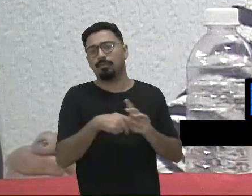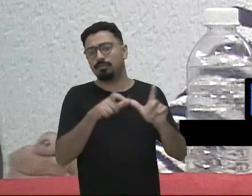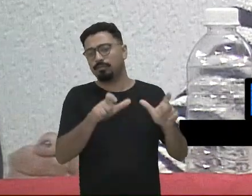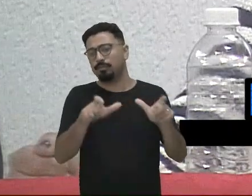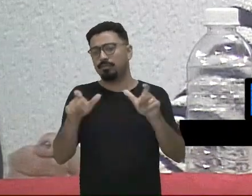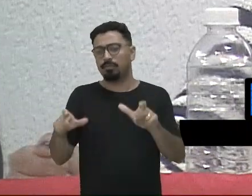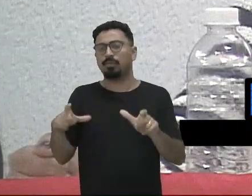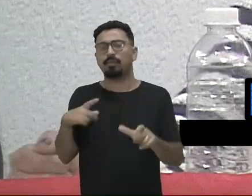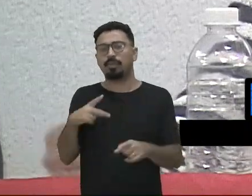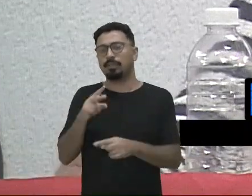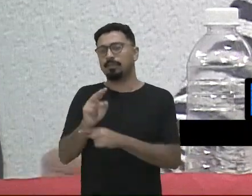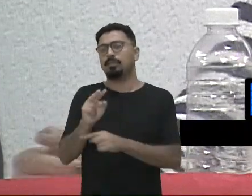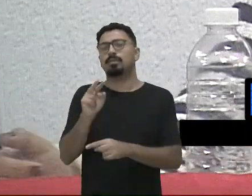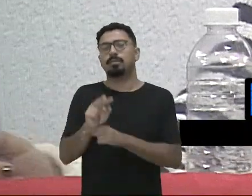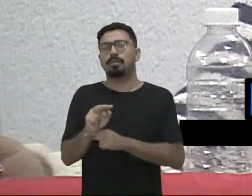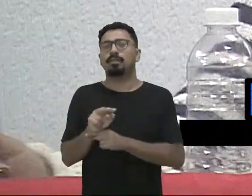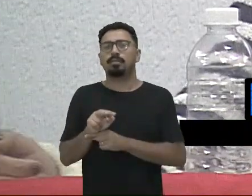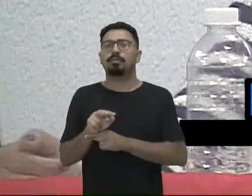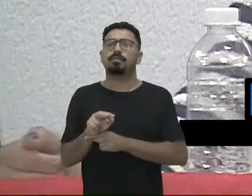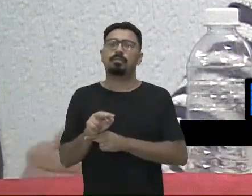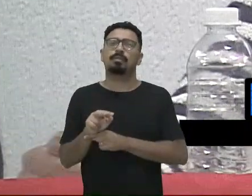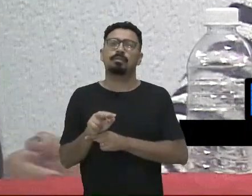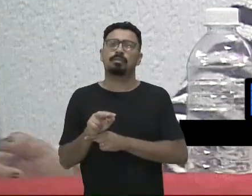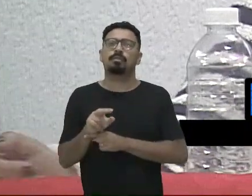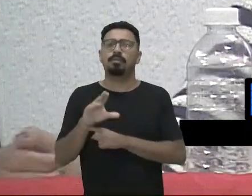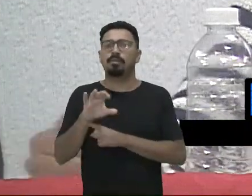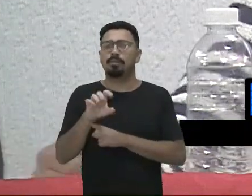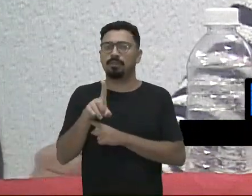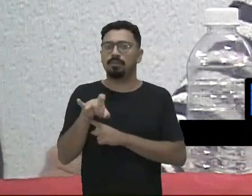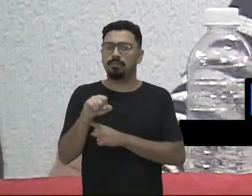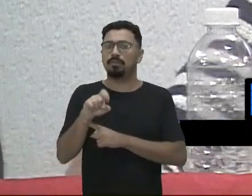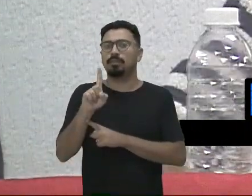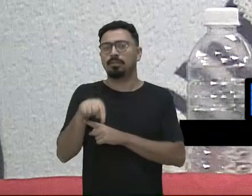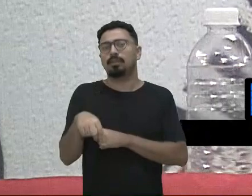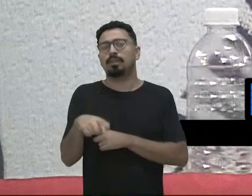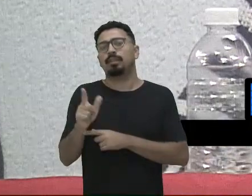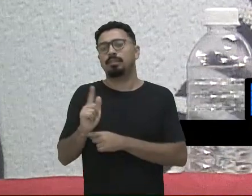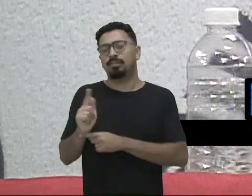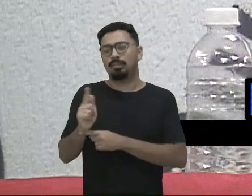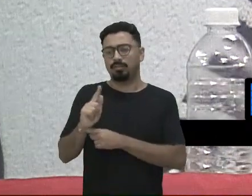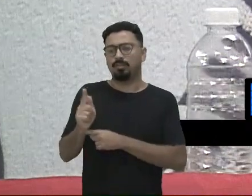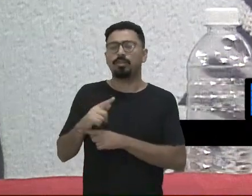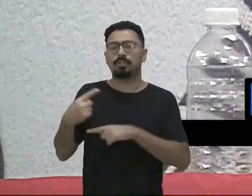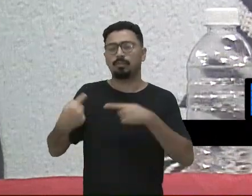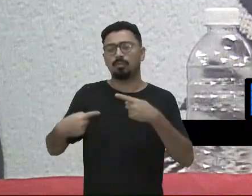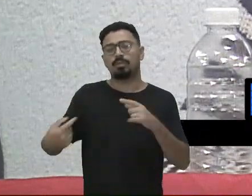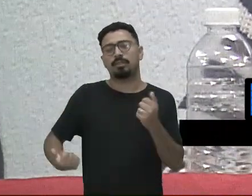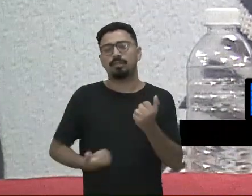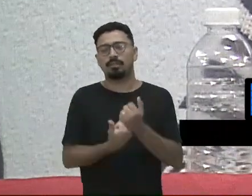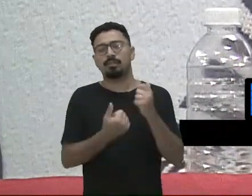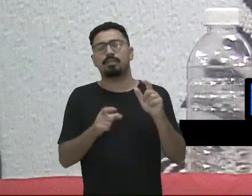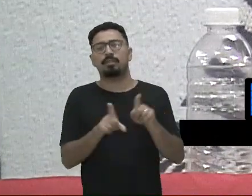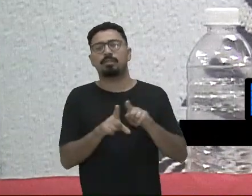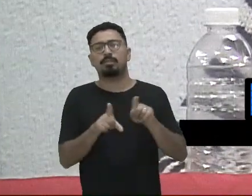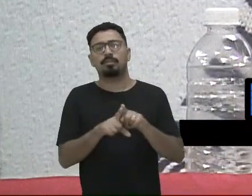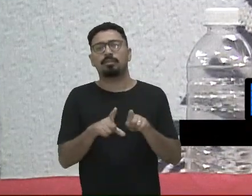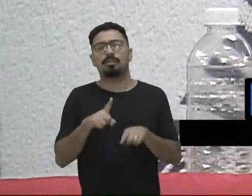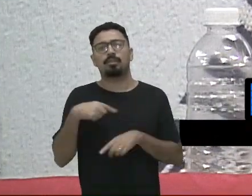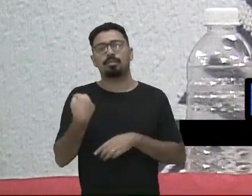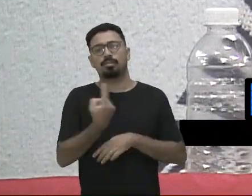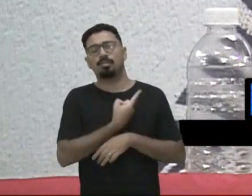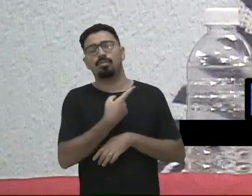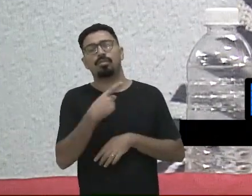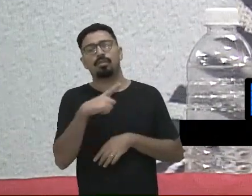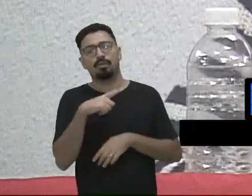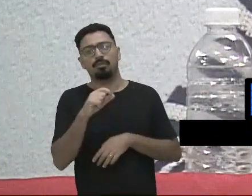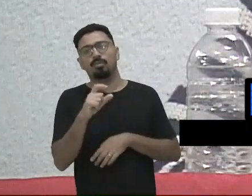dentro da proteção, dentro da CEDIS, né, que é o órgão gestor da política de assistência, além de da gente contar com os